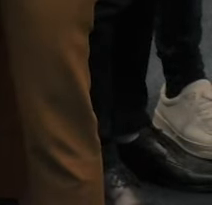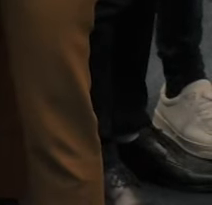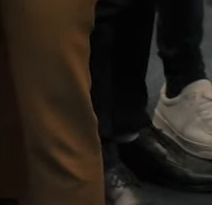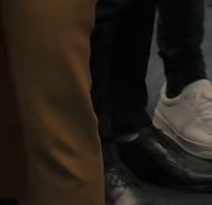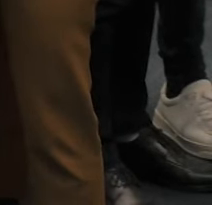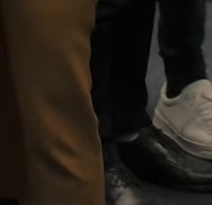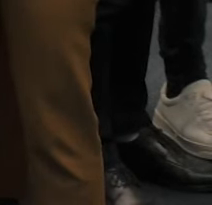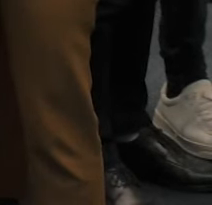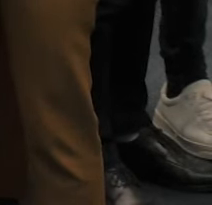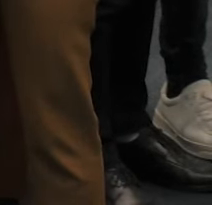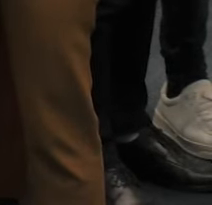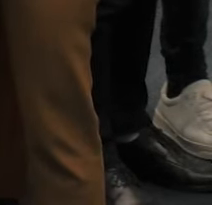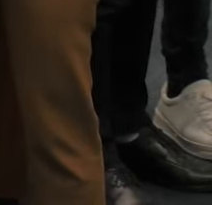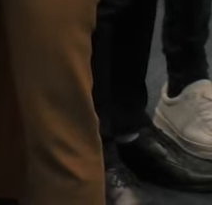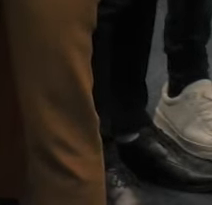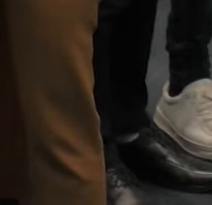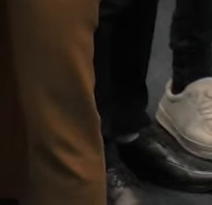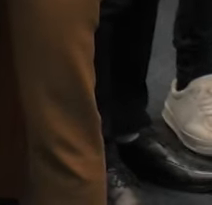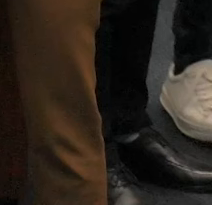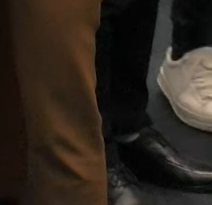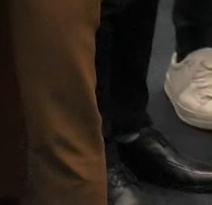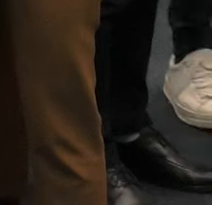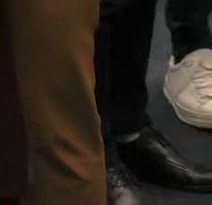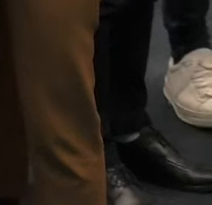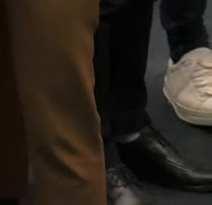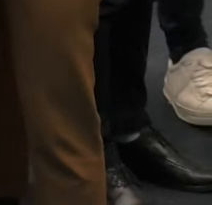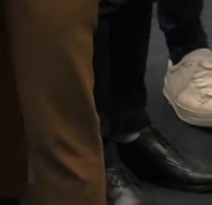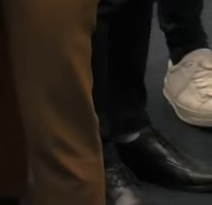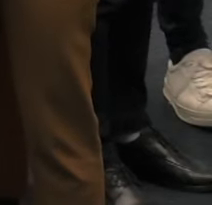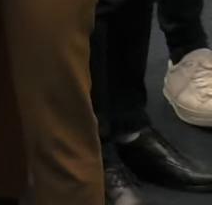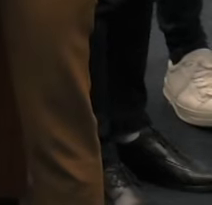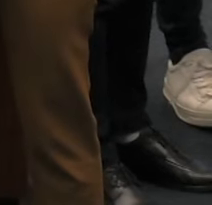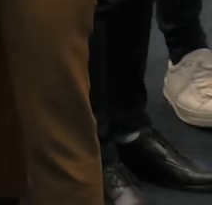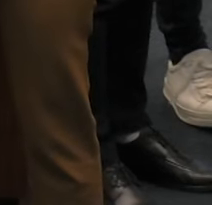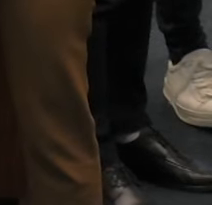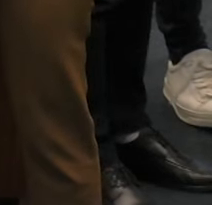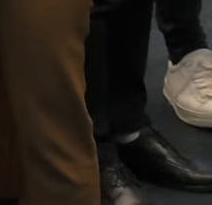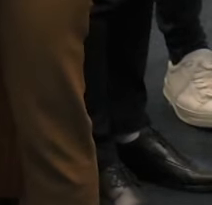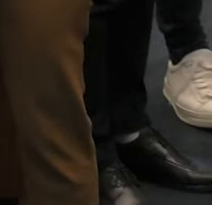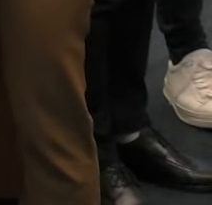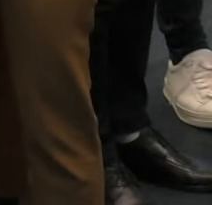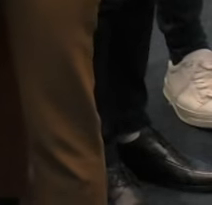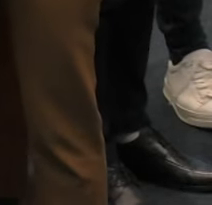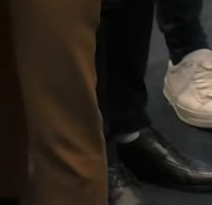a inclusão dos senhores reitores e sim, que